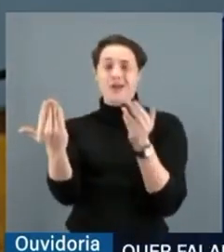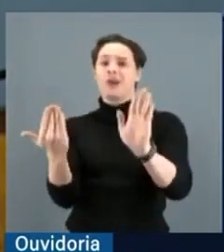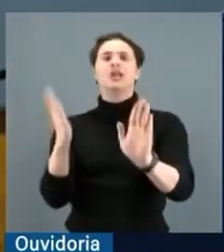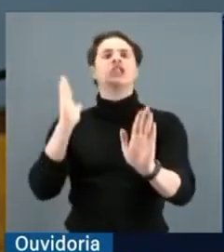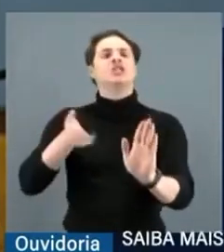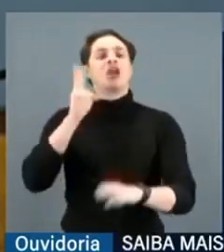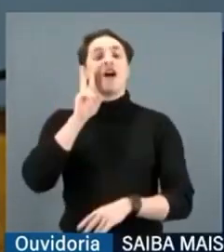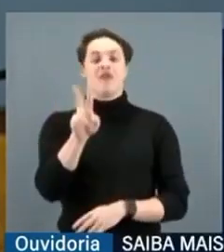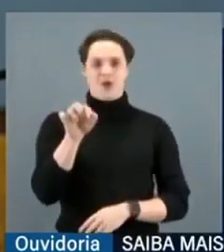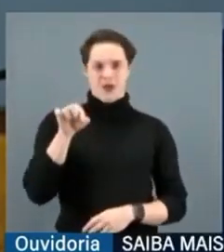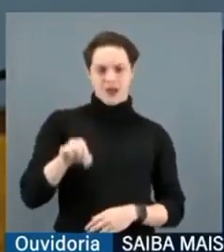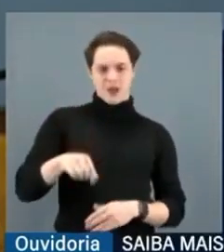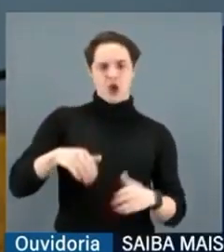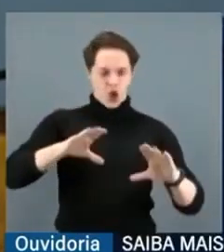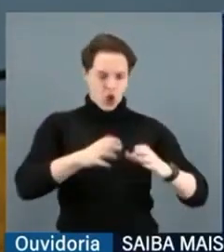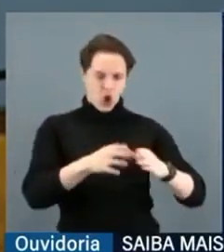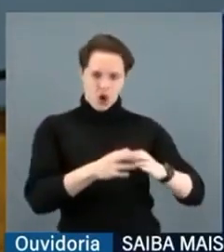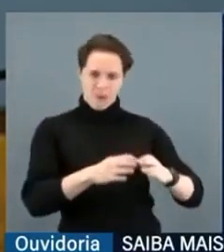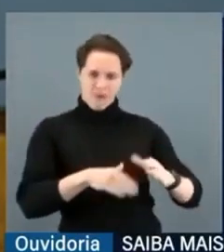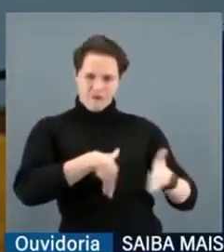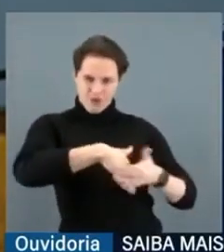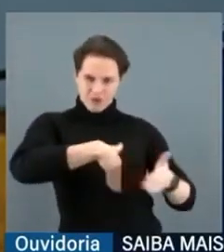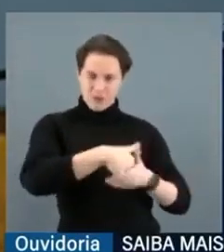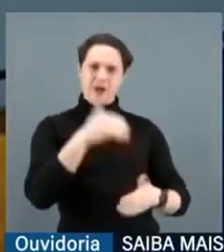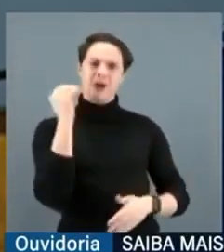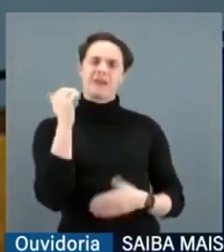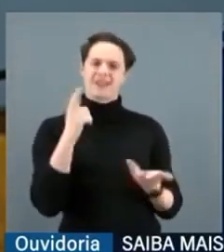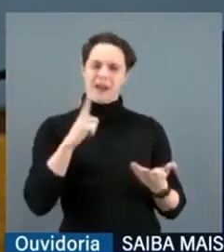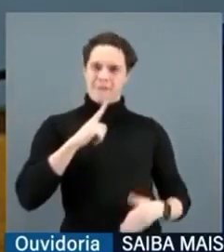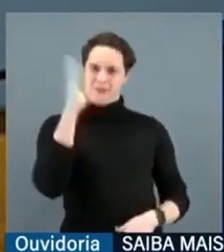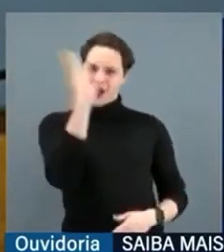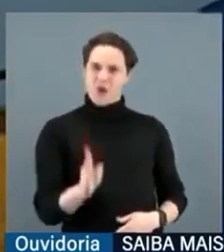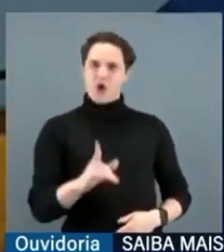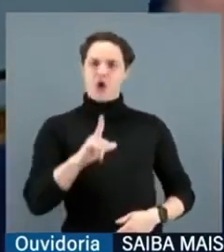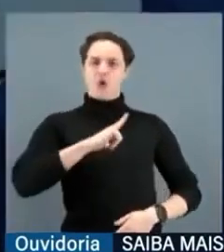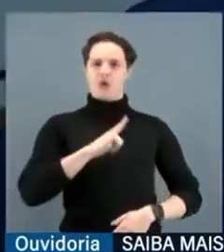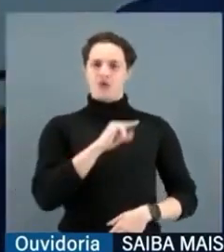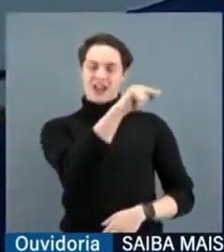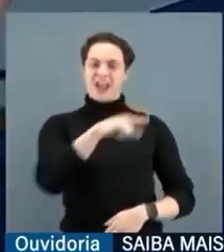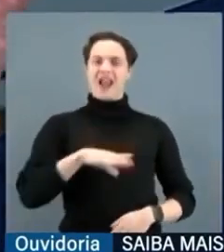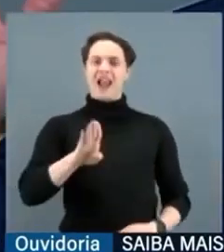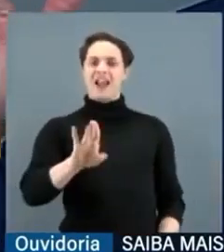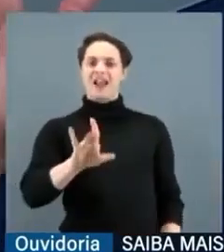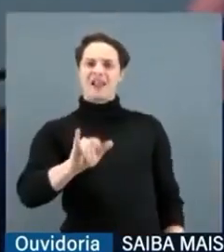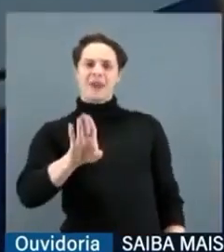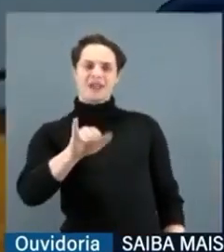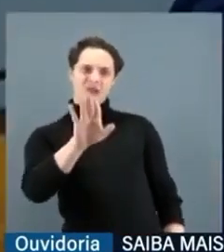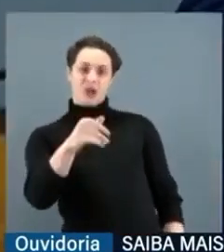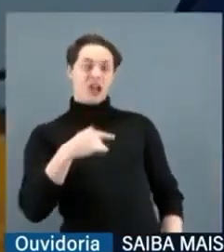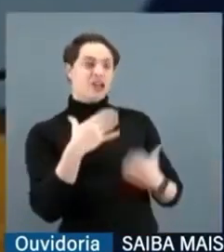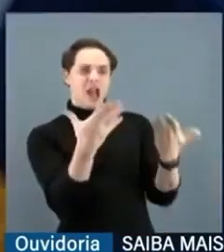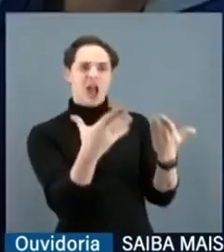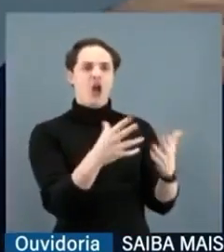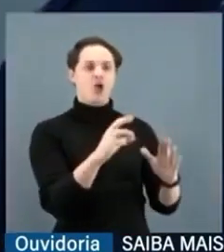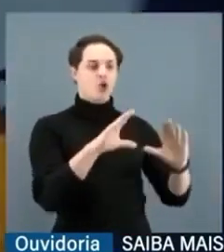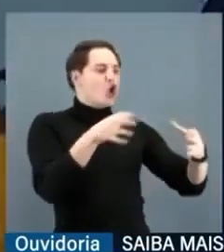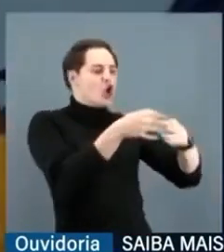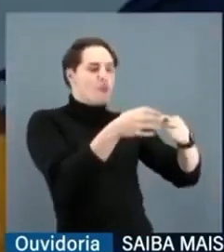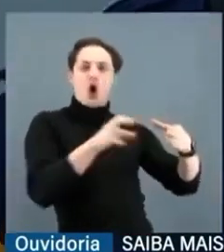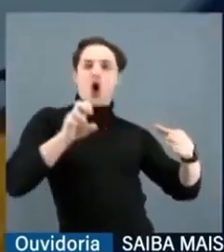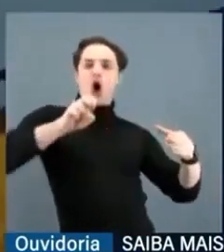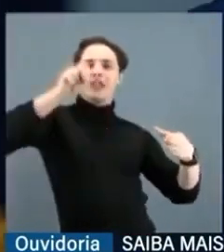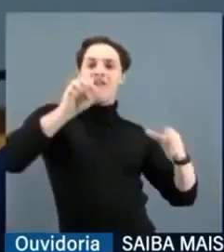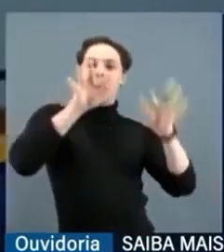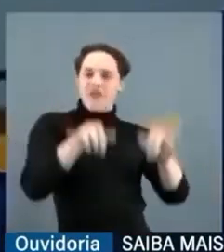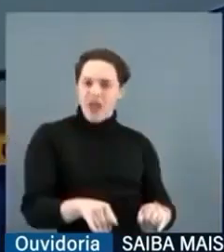viu os times do Brasil, quando está Libertadores, não quer pegar o Boca nas oitavas? Não. Que diferença que faz? Pegar nas